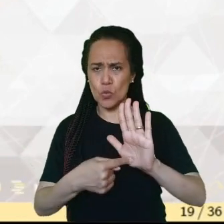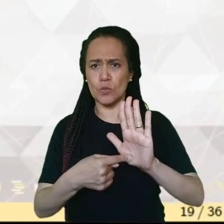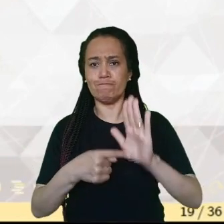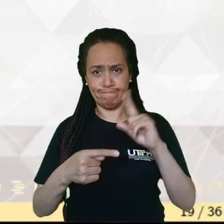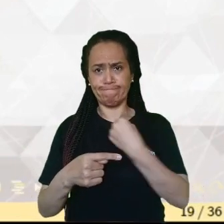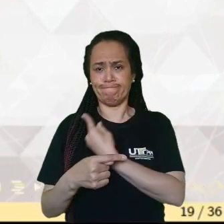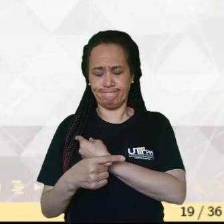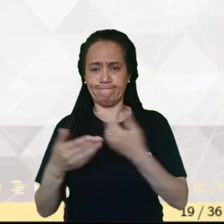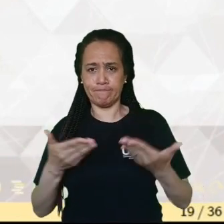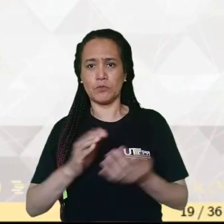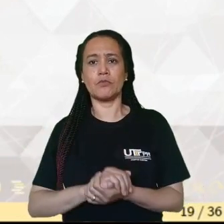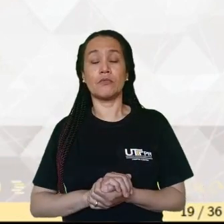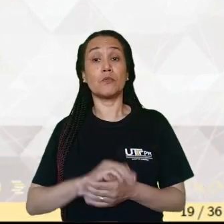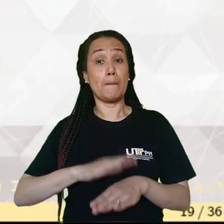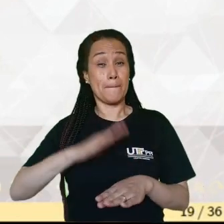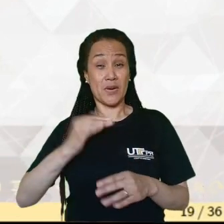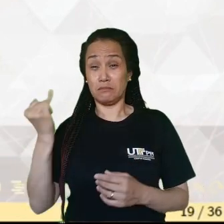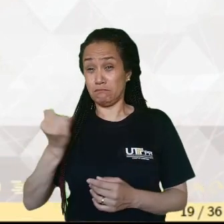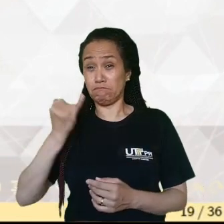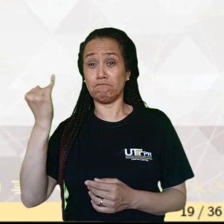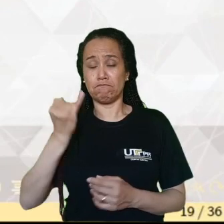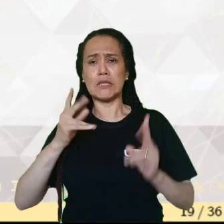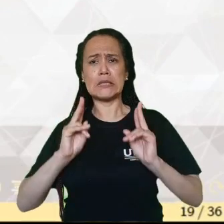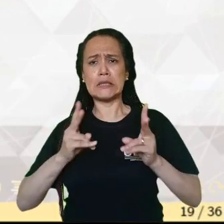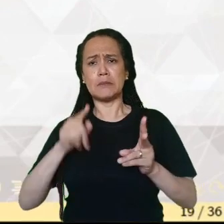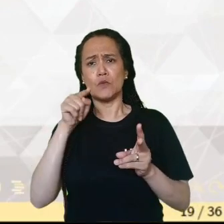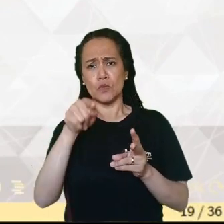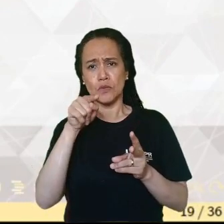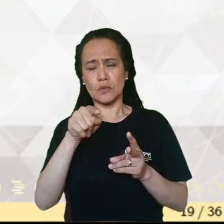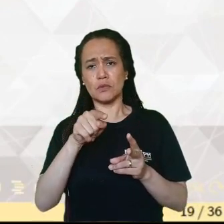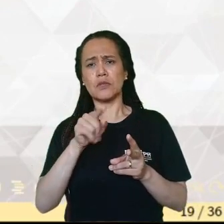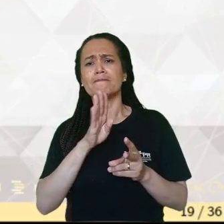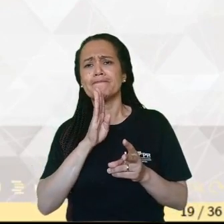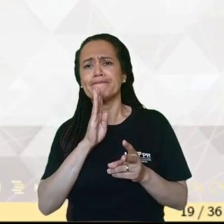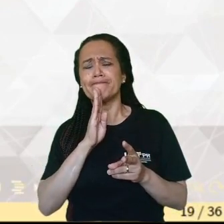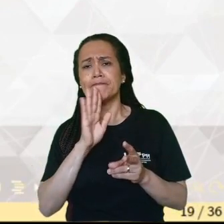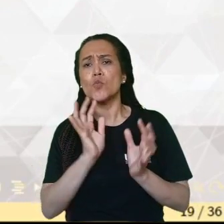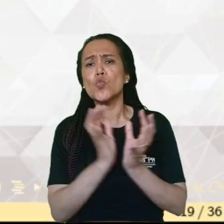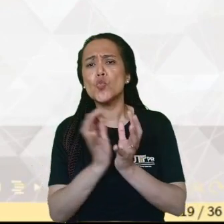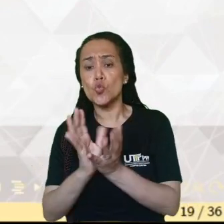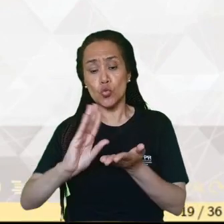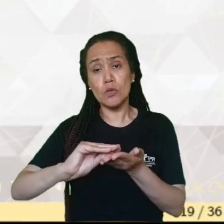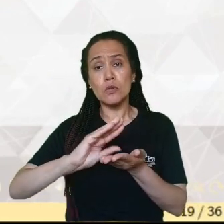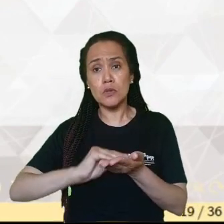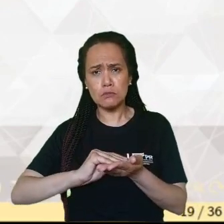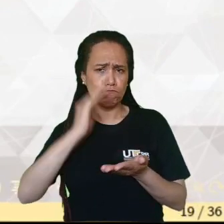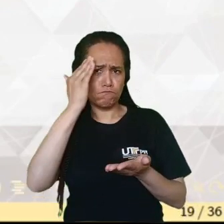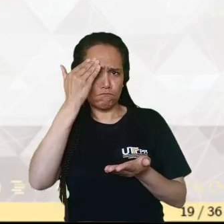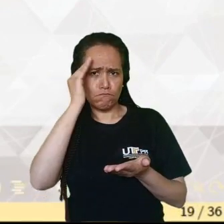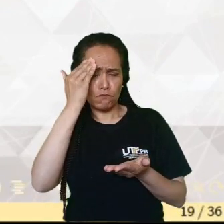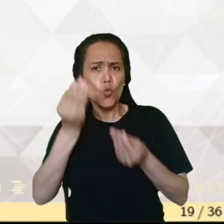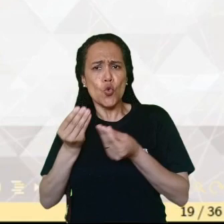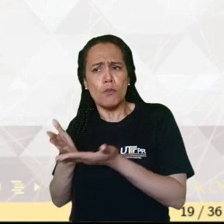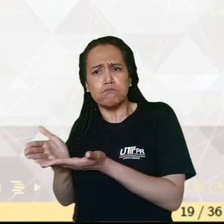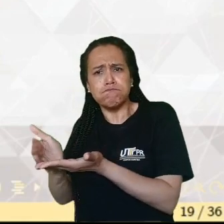o professor José Carlos acabou de comentar com vocês, o mais importante é sempre você conhecer o seu conjunto de